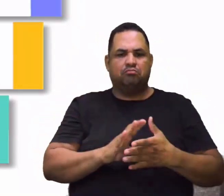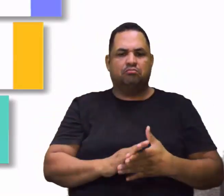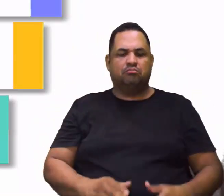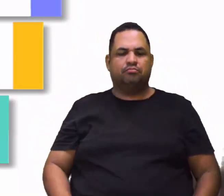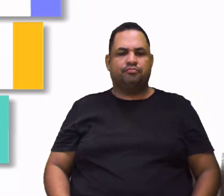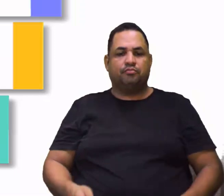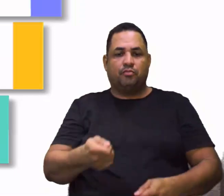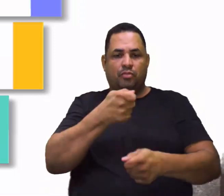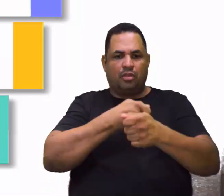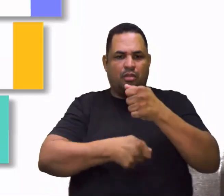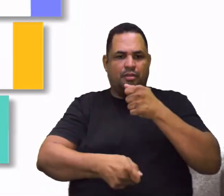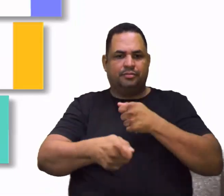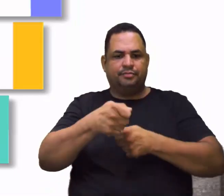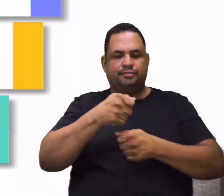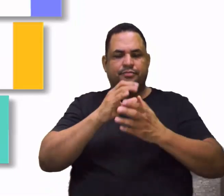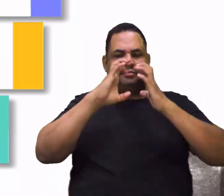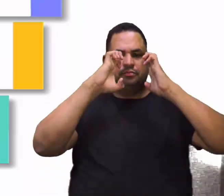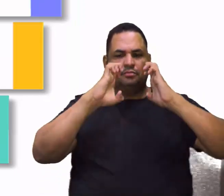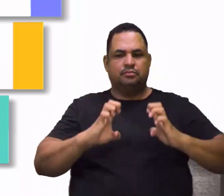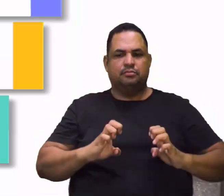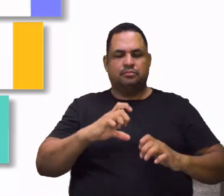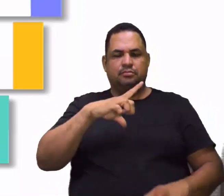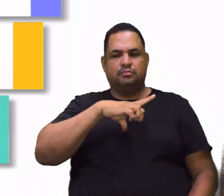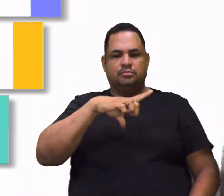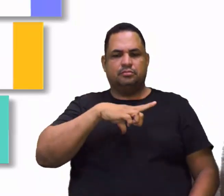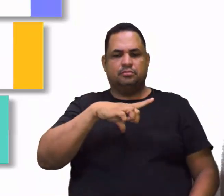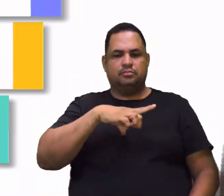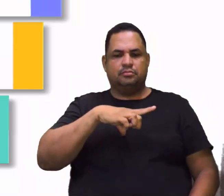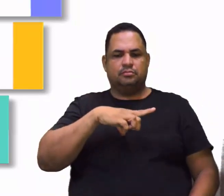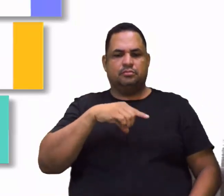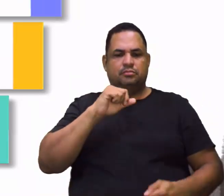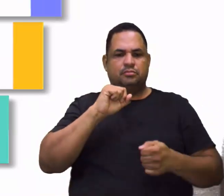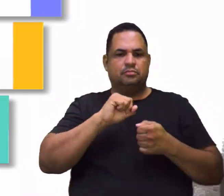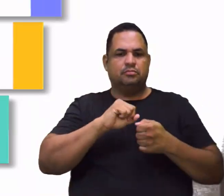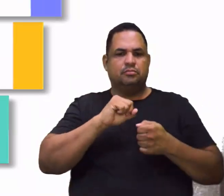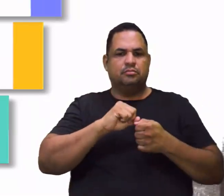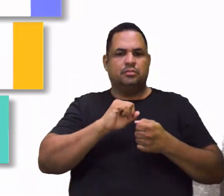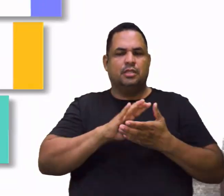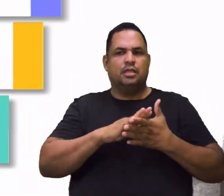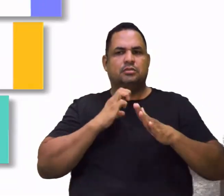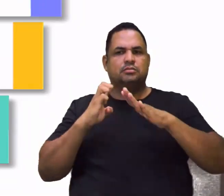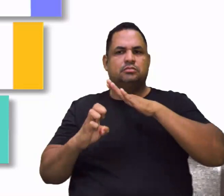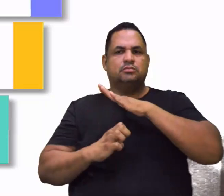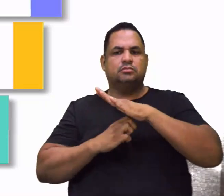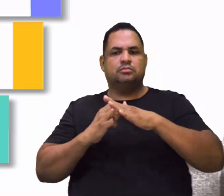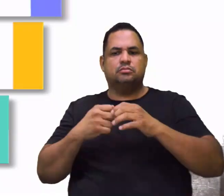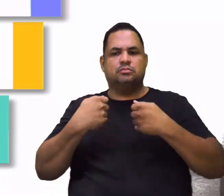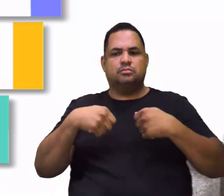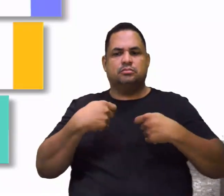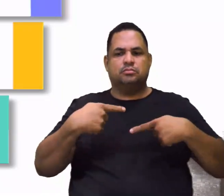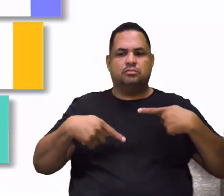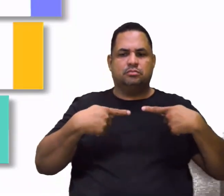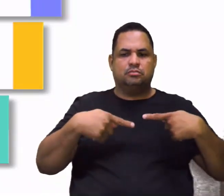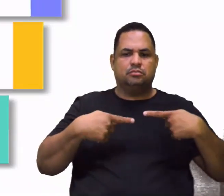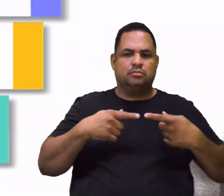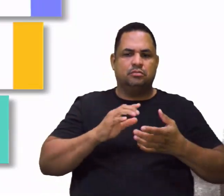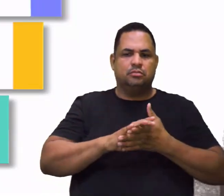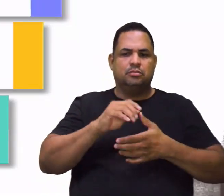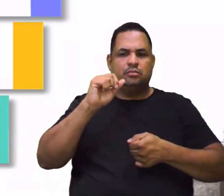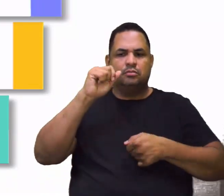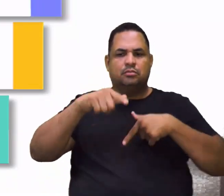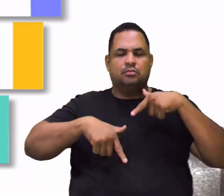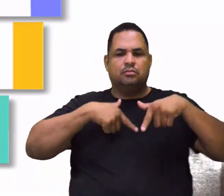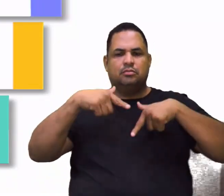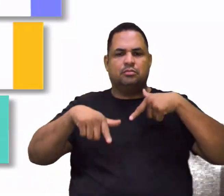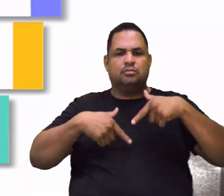dos negócios aqui, nós temos, né, uma ação, né, das empresas. É uma política, né, de ação